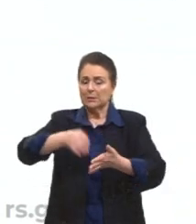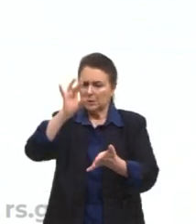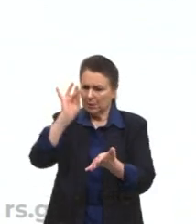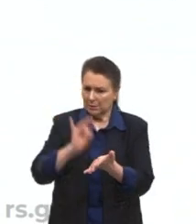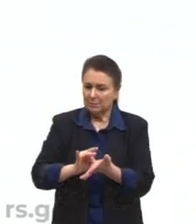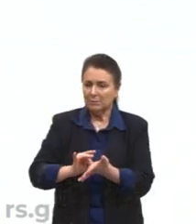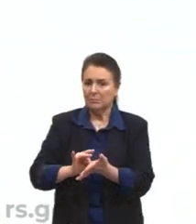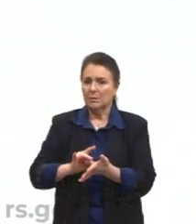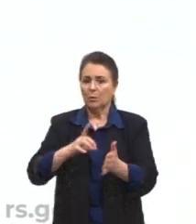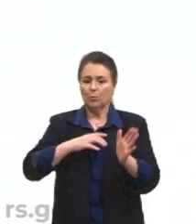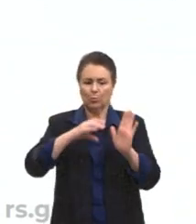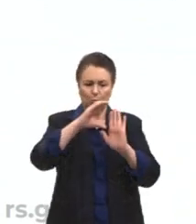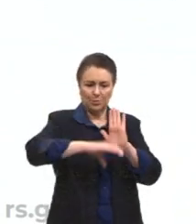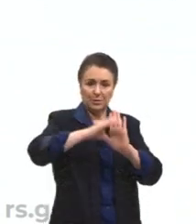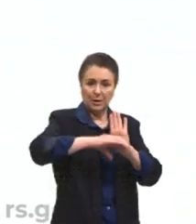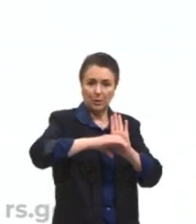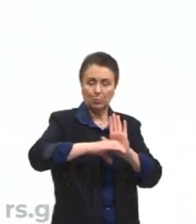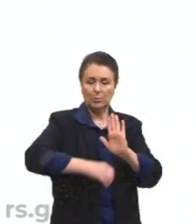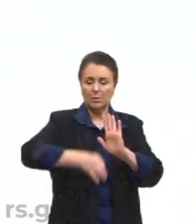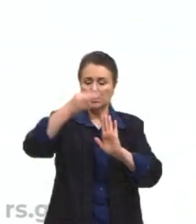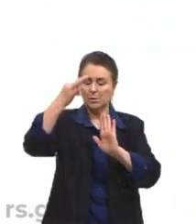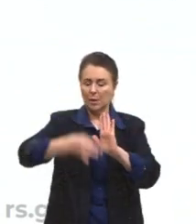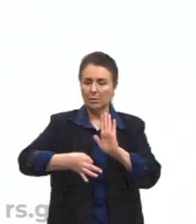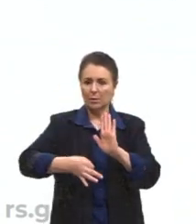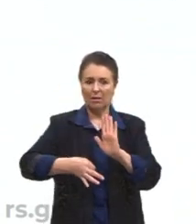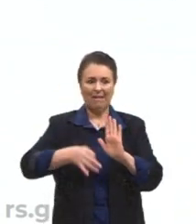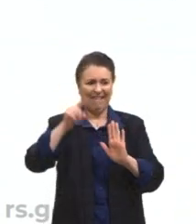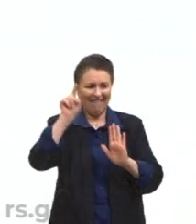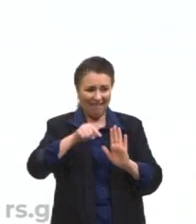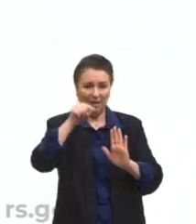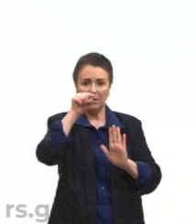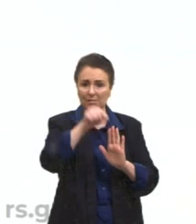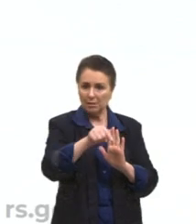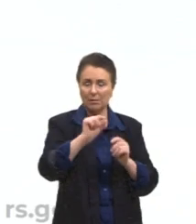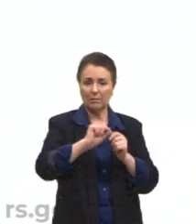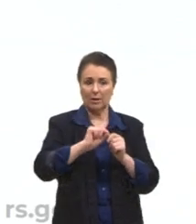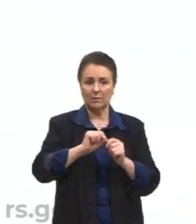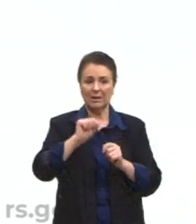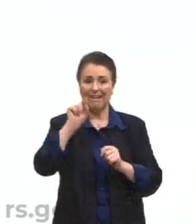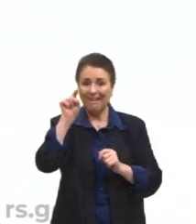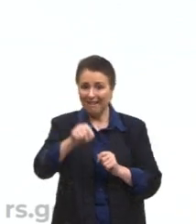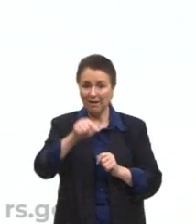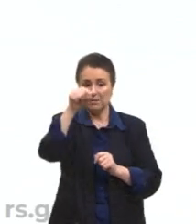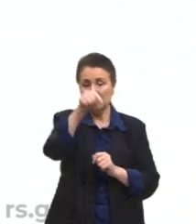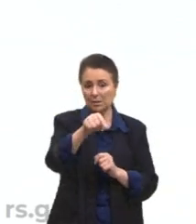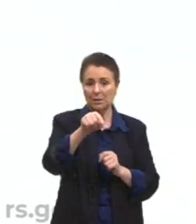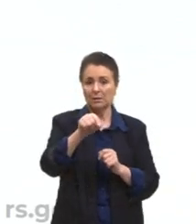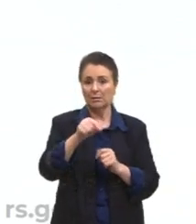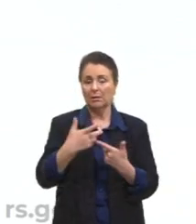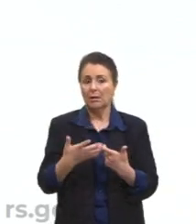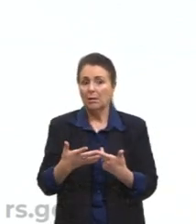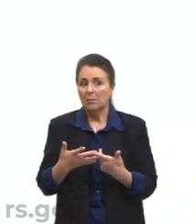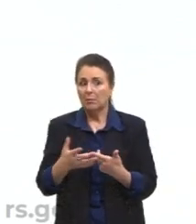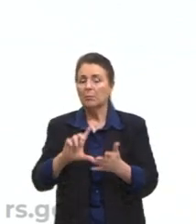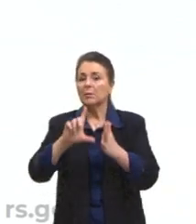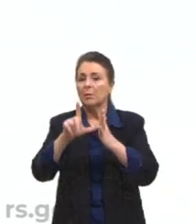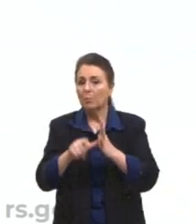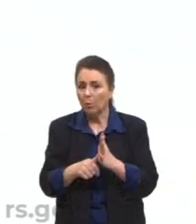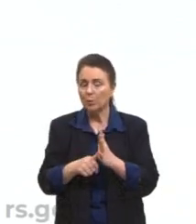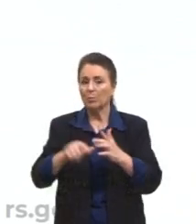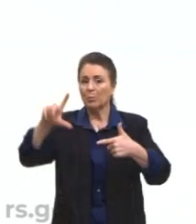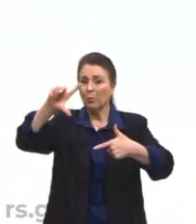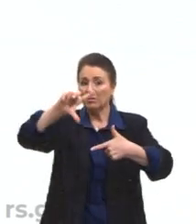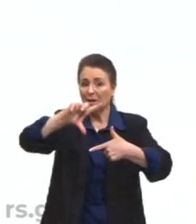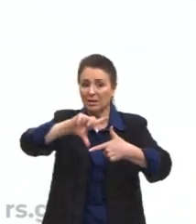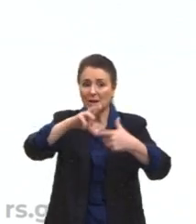tínhamos feitos definidos é assim que se faz é assim que se Age para uma pós-modernidade líquida onde